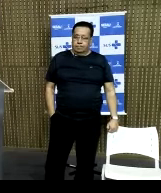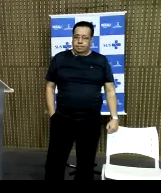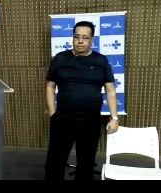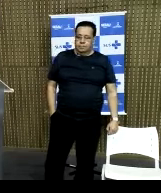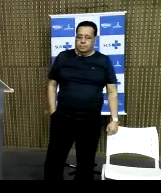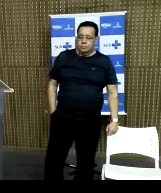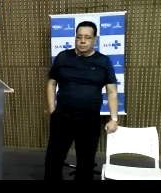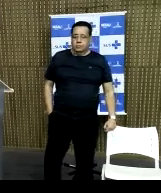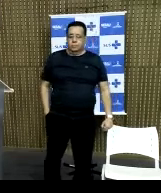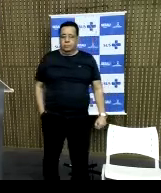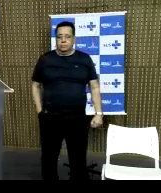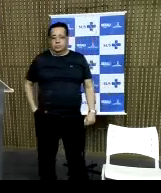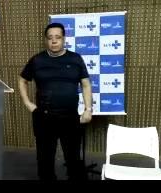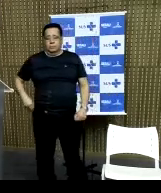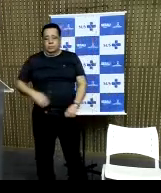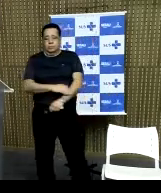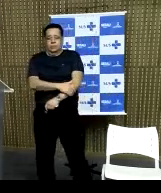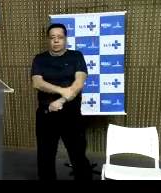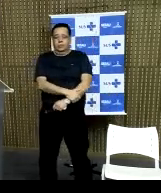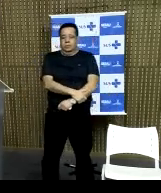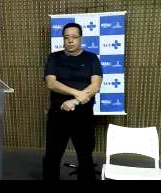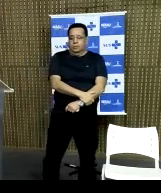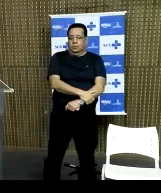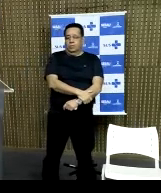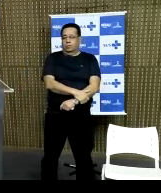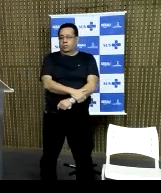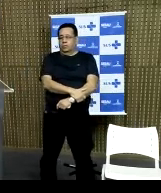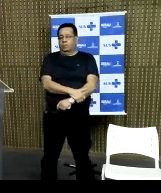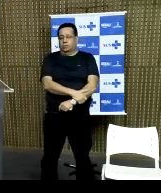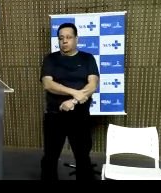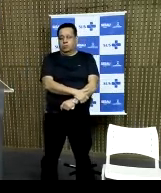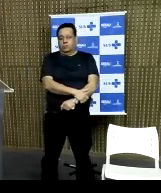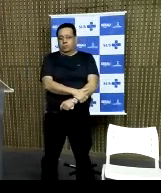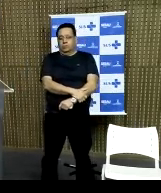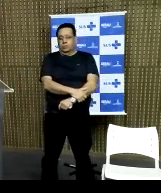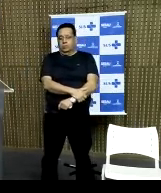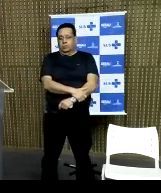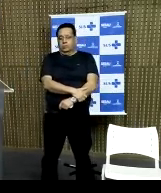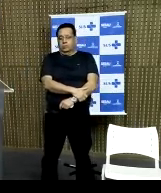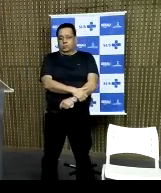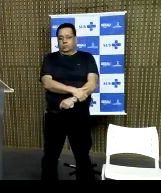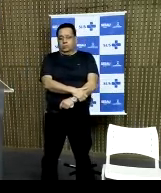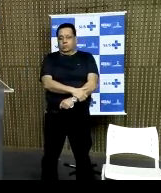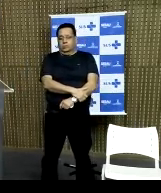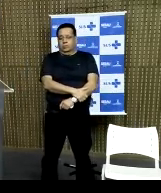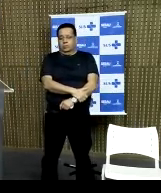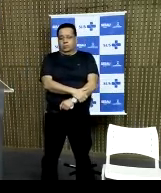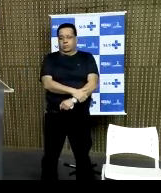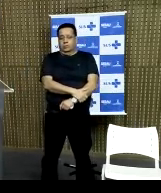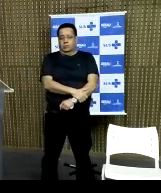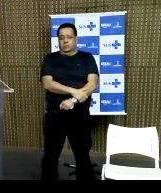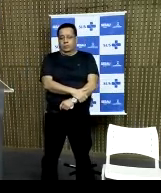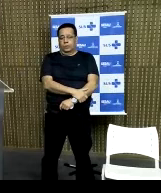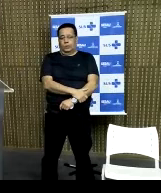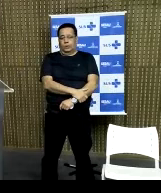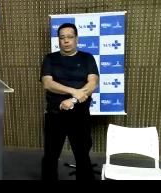pré-natal iniciado até a 12ª também elevou, e esse percentual de gestantes encaminhadas para maternidade